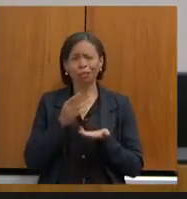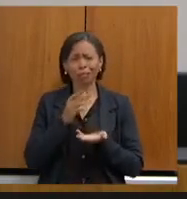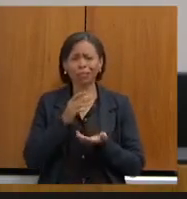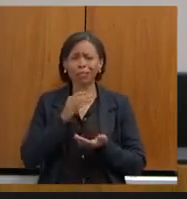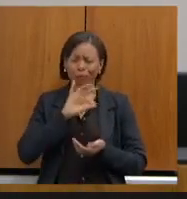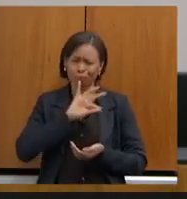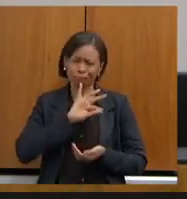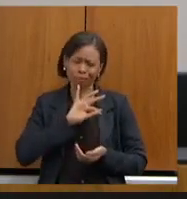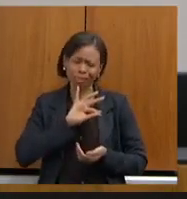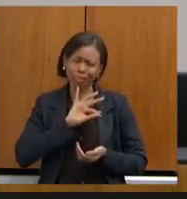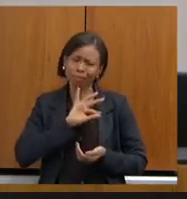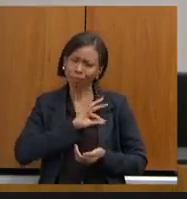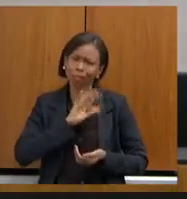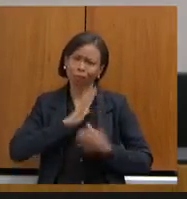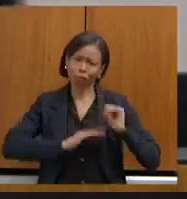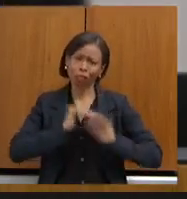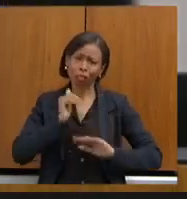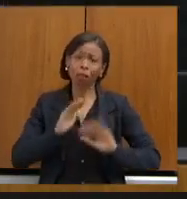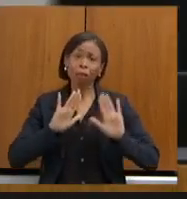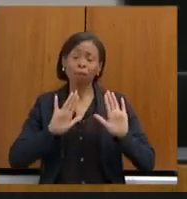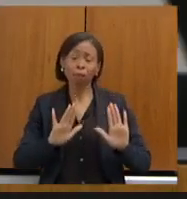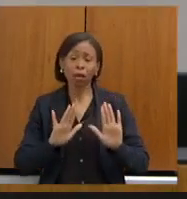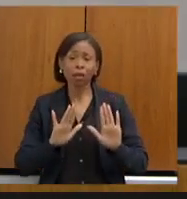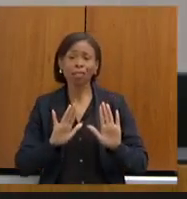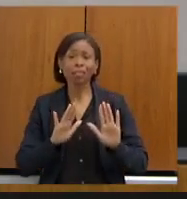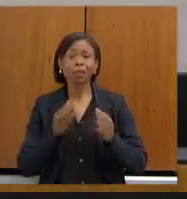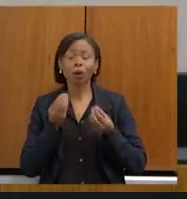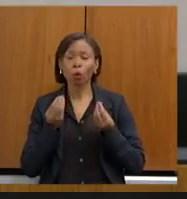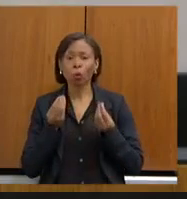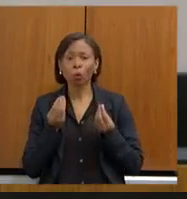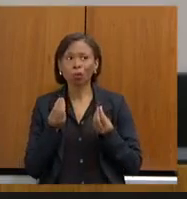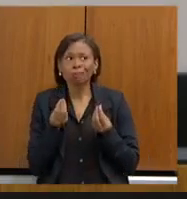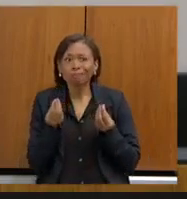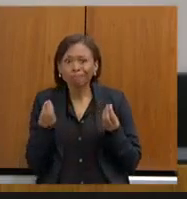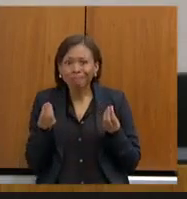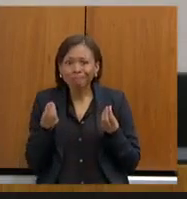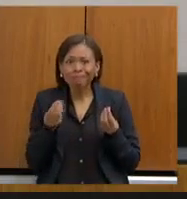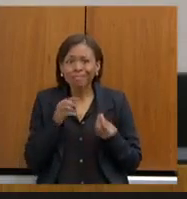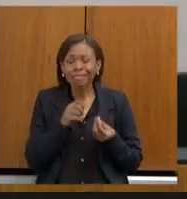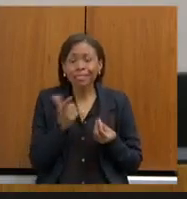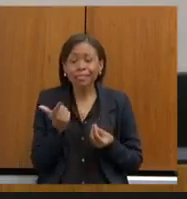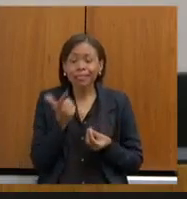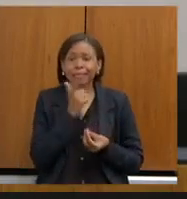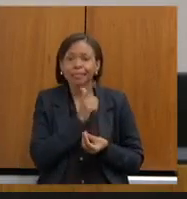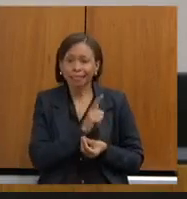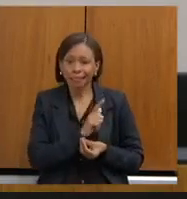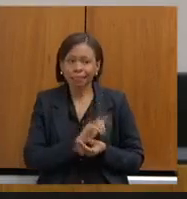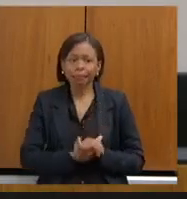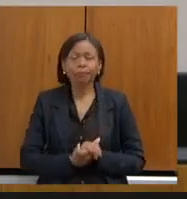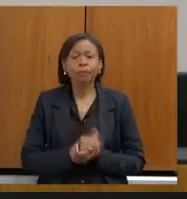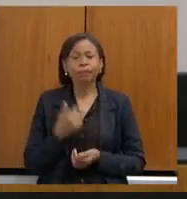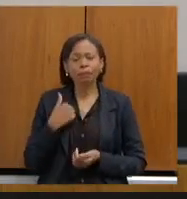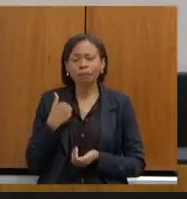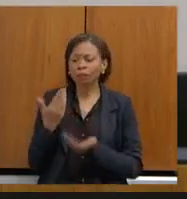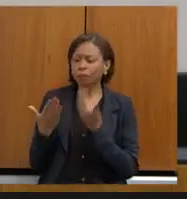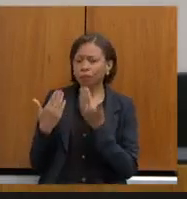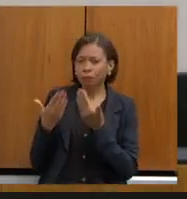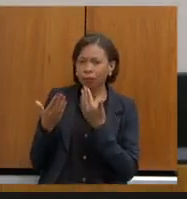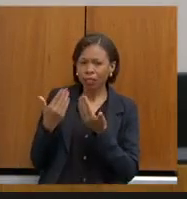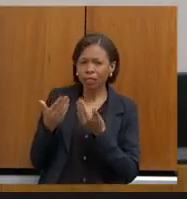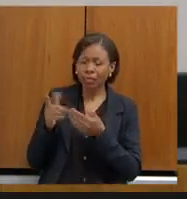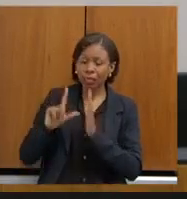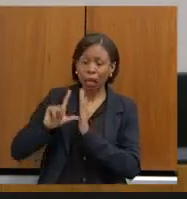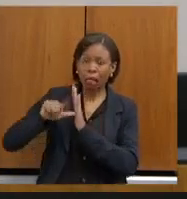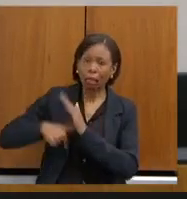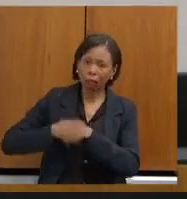recebeu por parte da Polícia Militar peço desculpa se a minha intervenção eu acabei de alongando Comandante nós já estamos